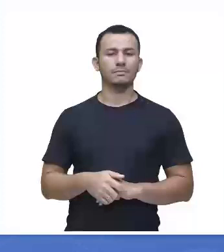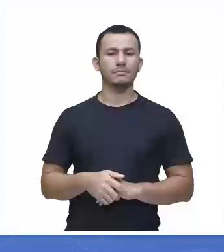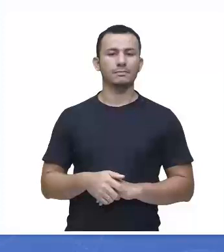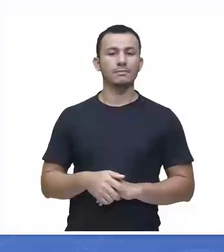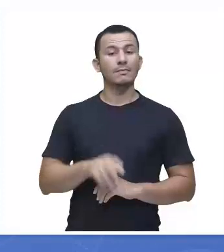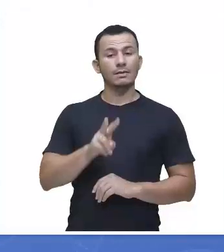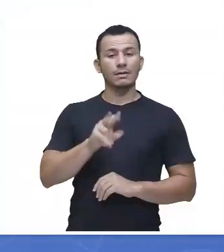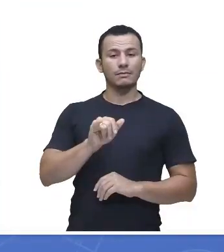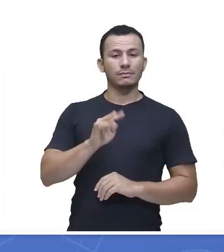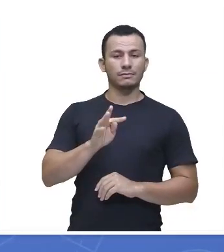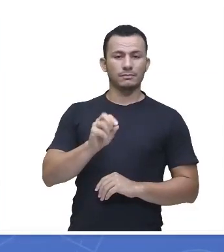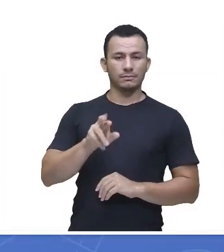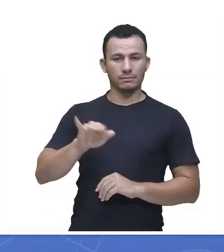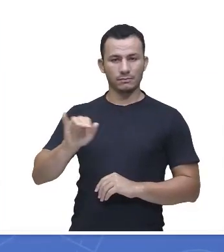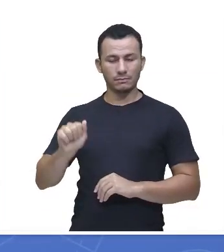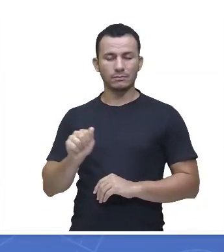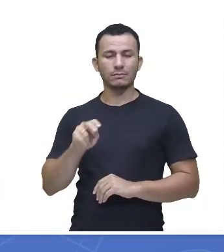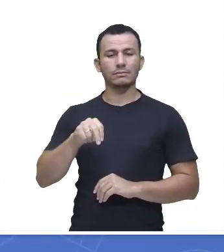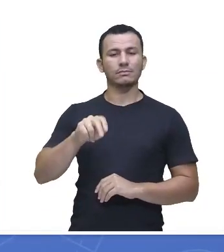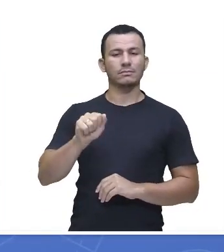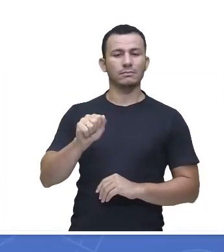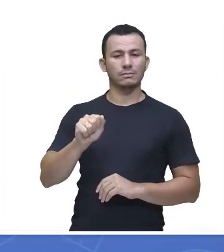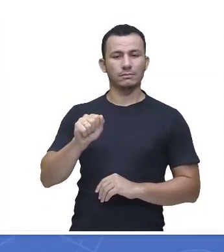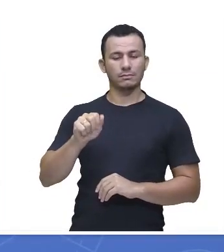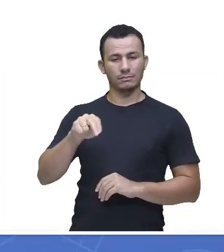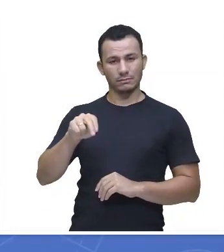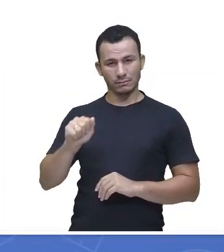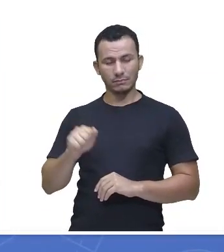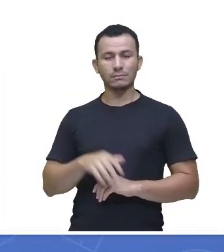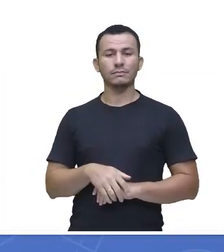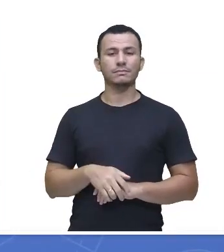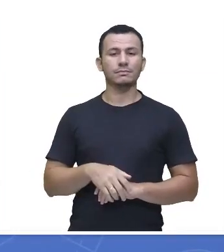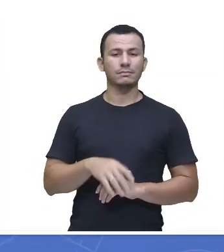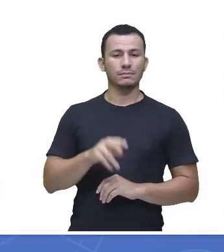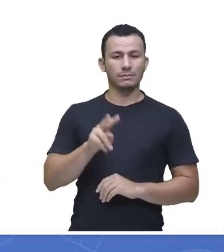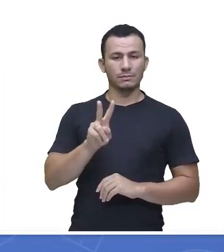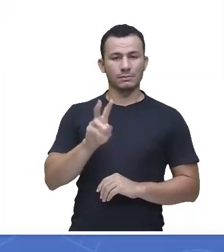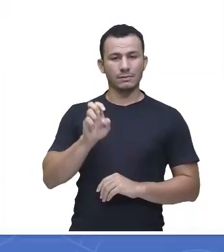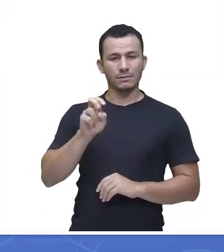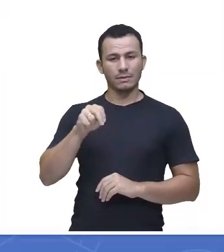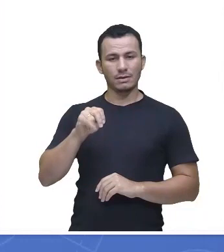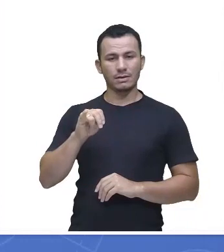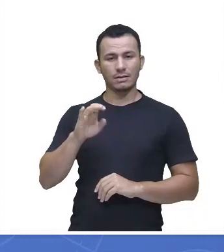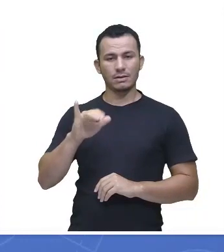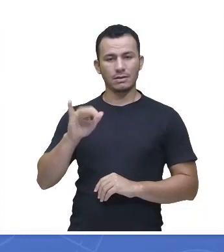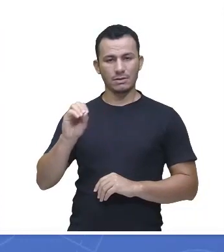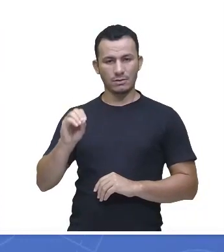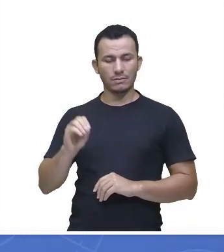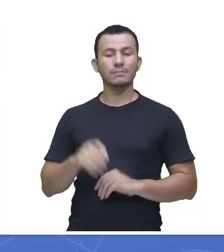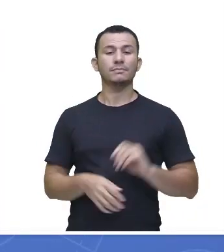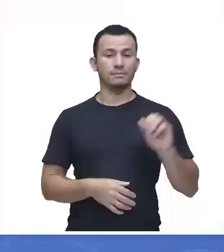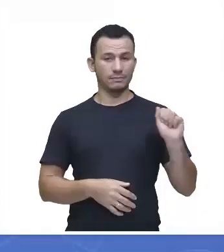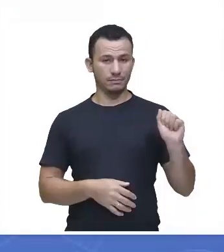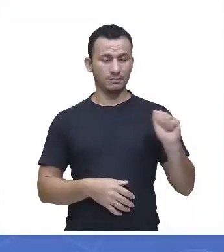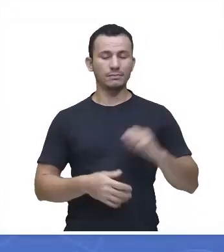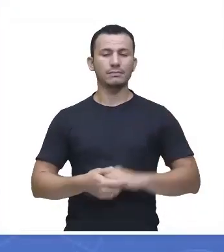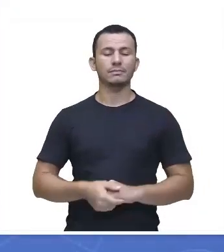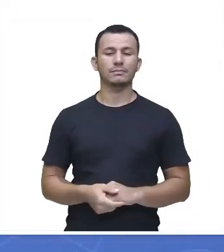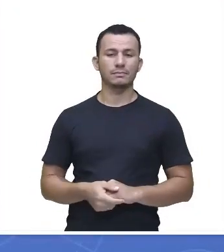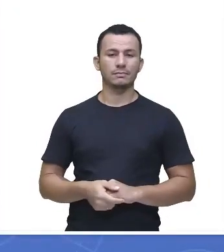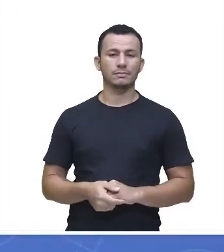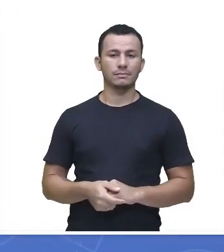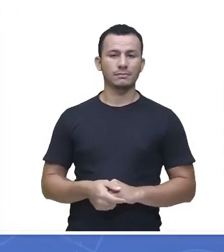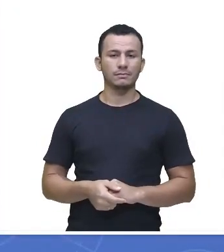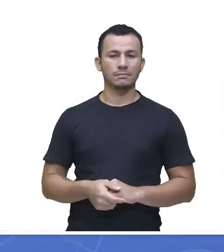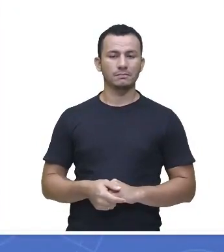mais? Vitória, Ana Terezinha, Vinícius, novamente, letra A. Muito bem,